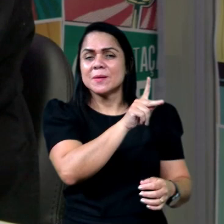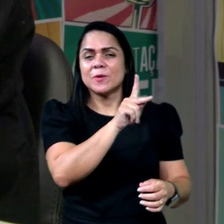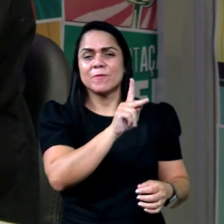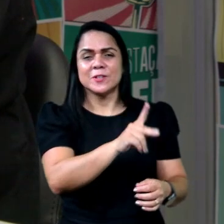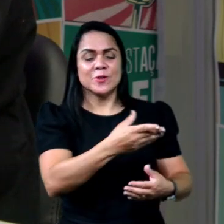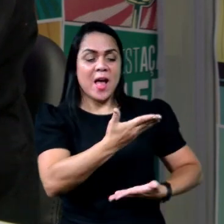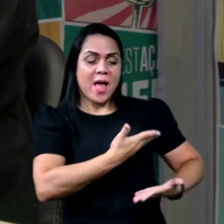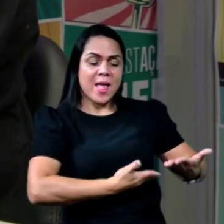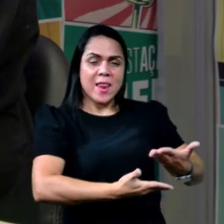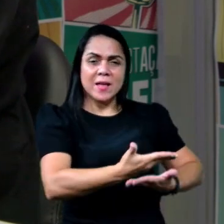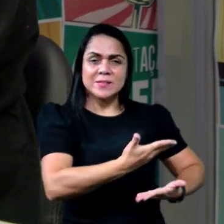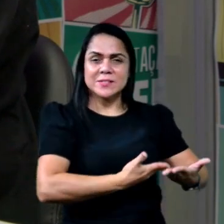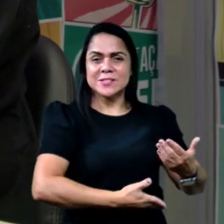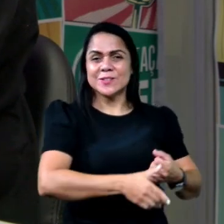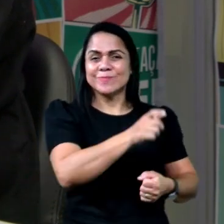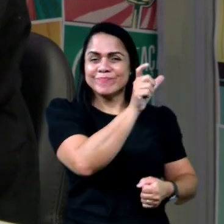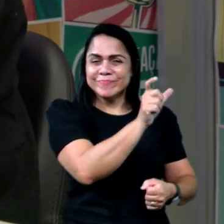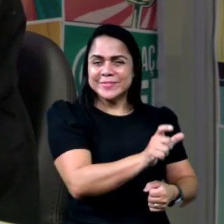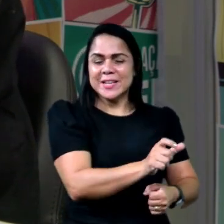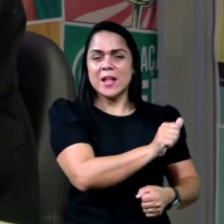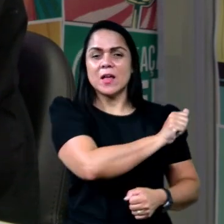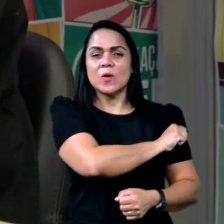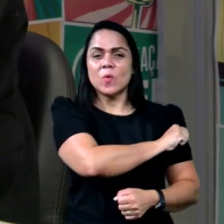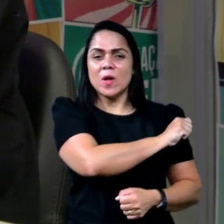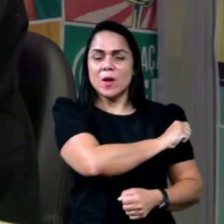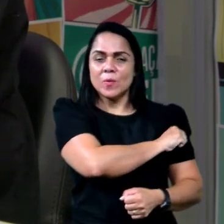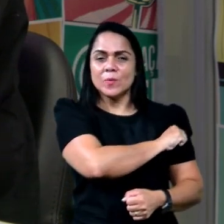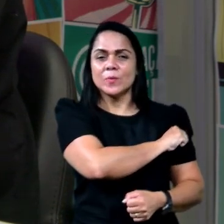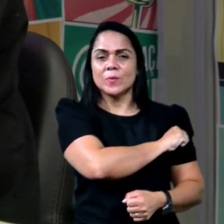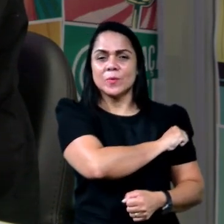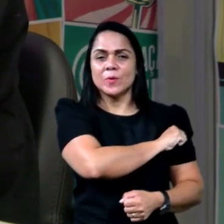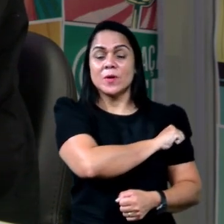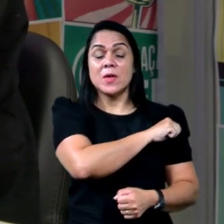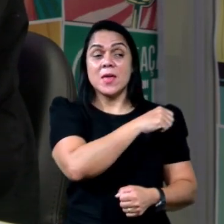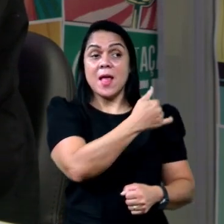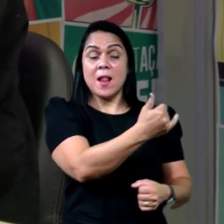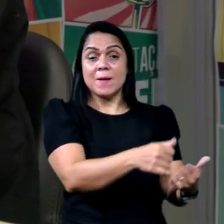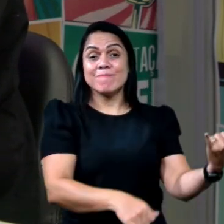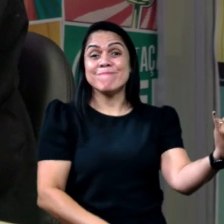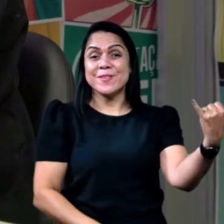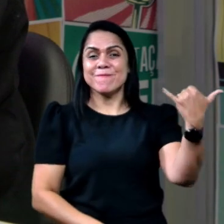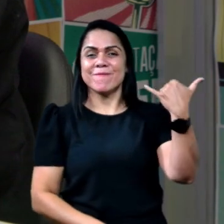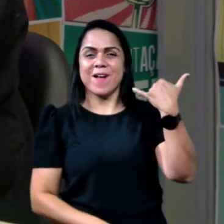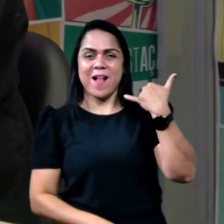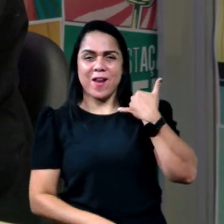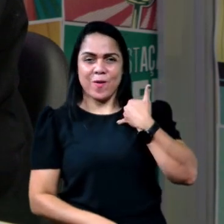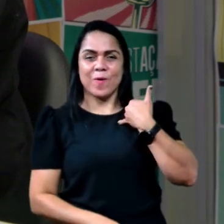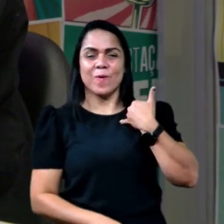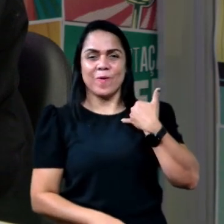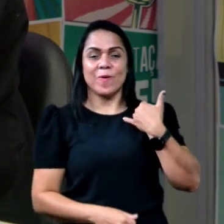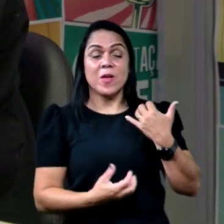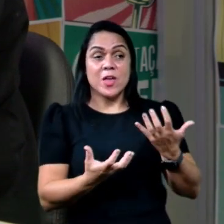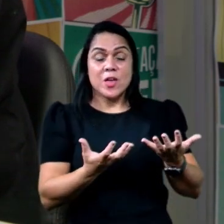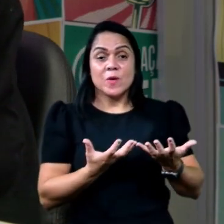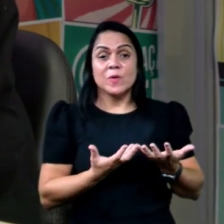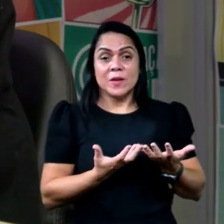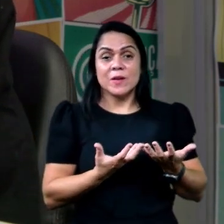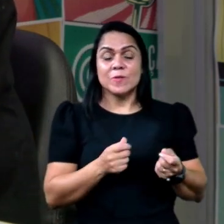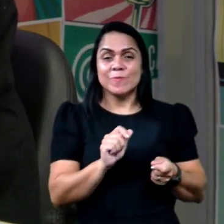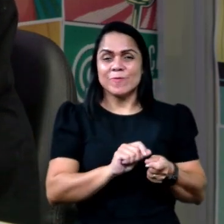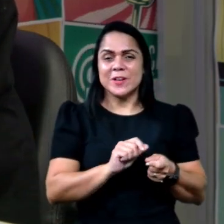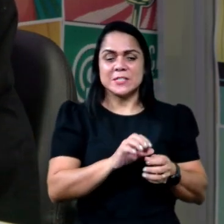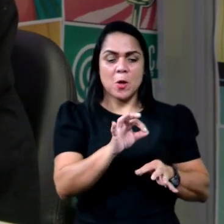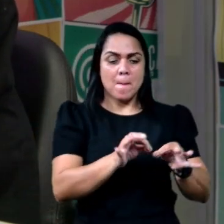com os alunos. Eu acho ela inspiradora. E ela falou para mim, Juju, eu quero fazer um projeto sobre